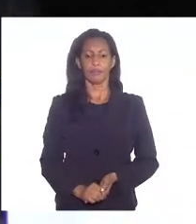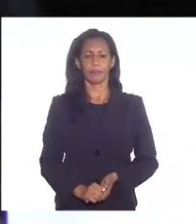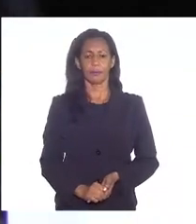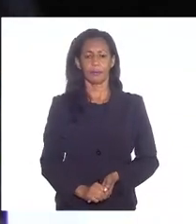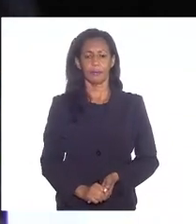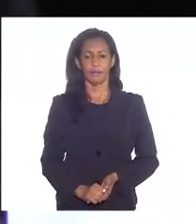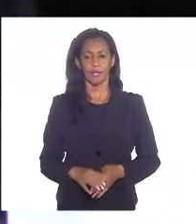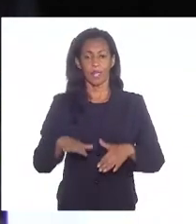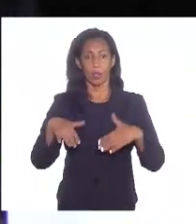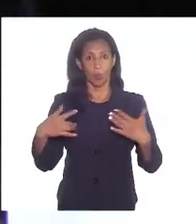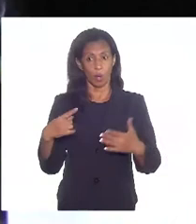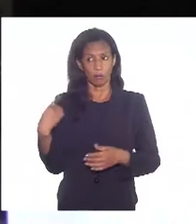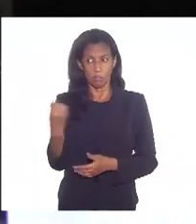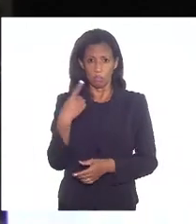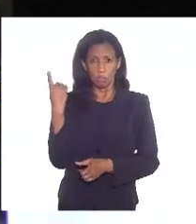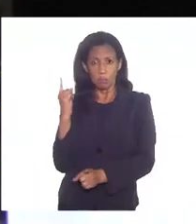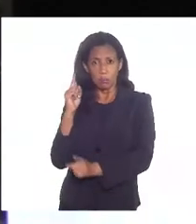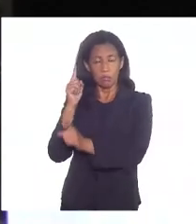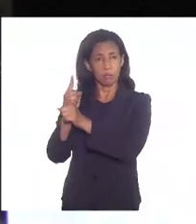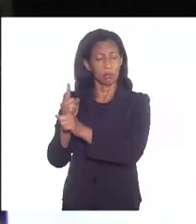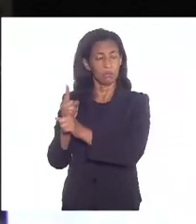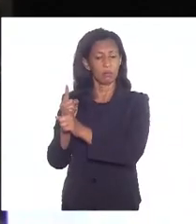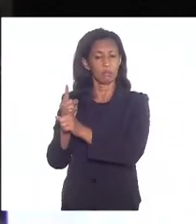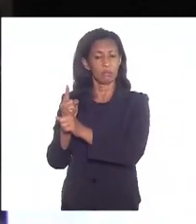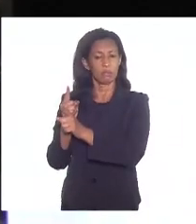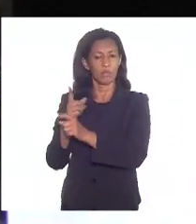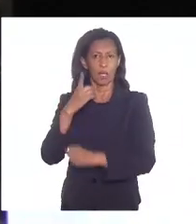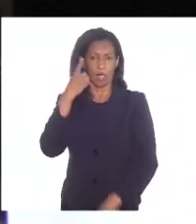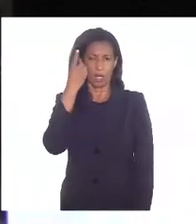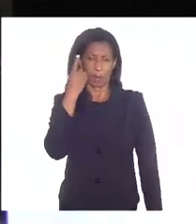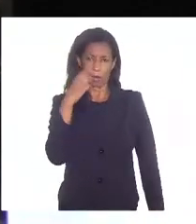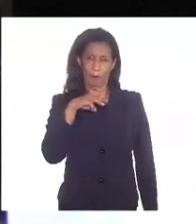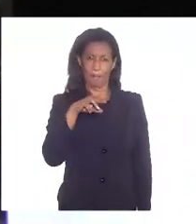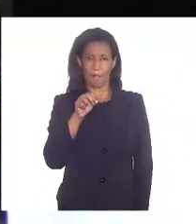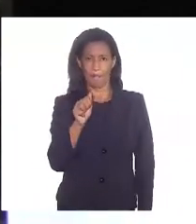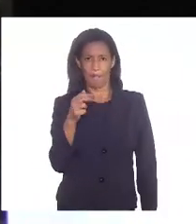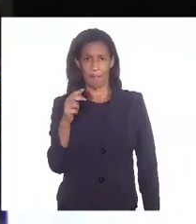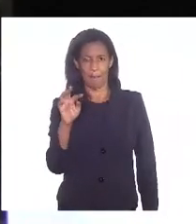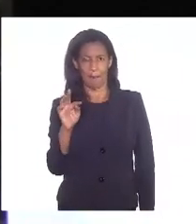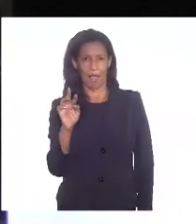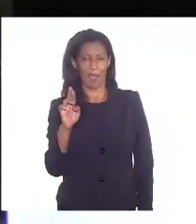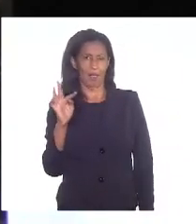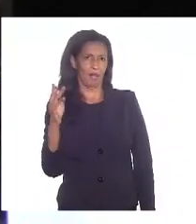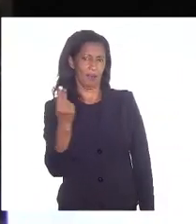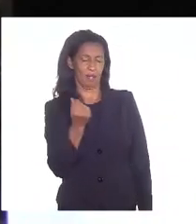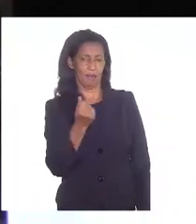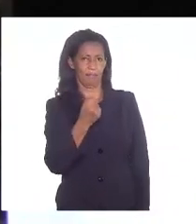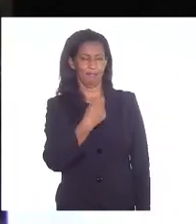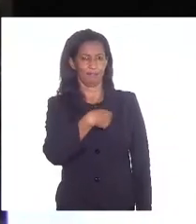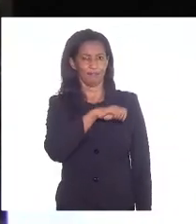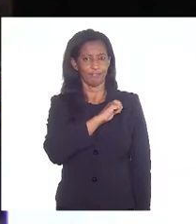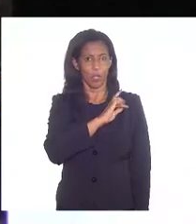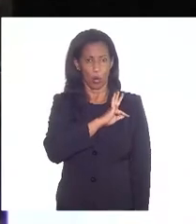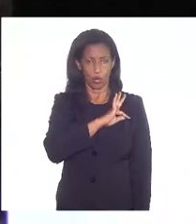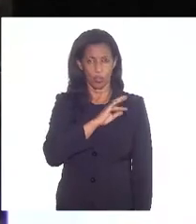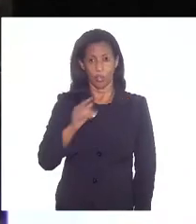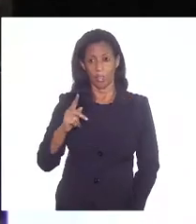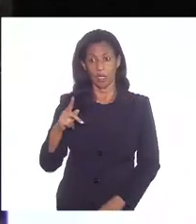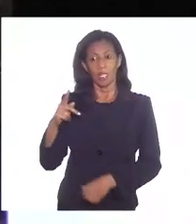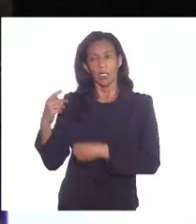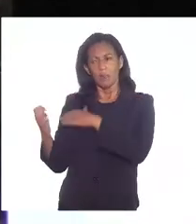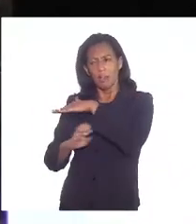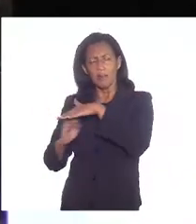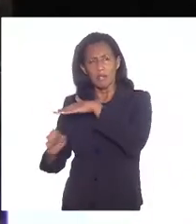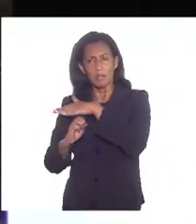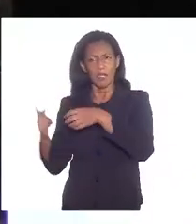E quando nós descobrimos, deputada Marta Rocha, que as empresas petroleiras